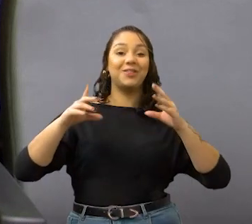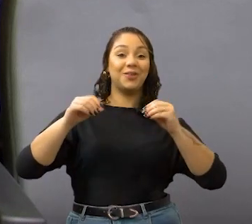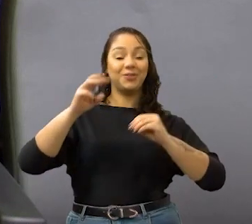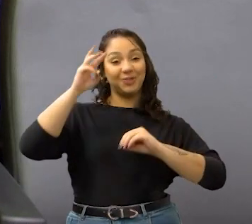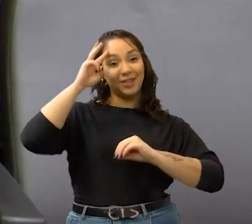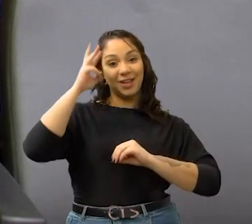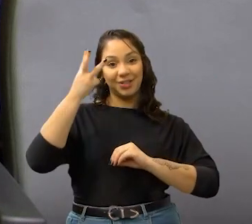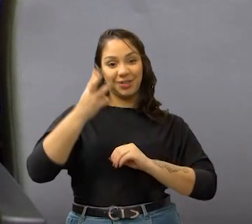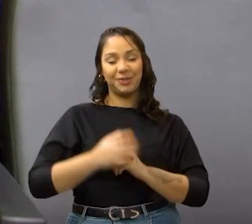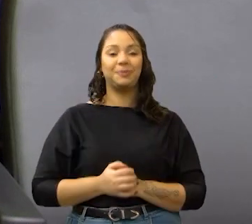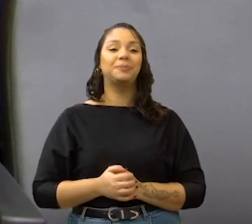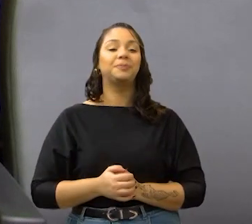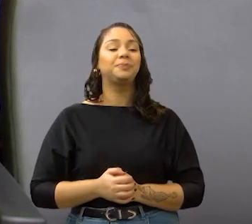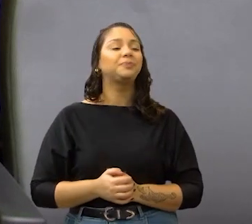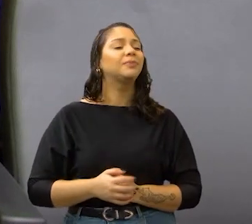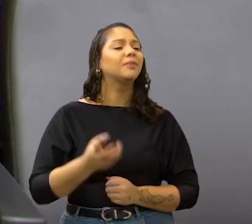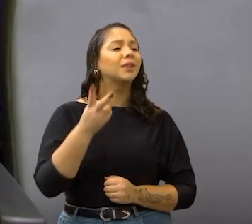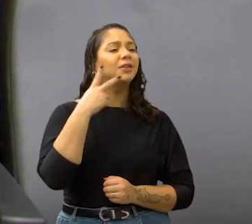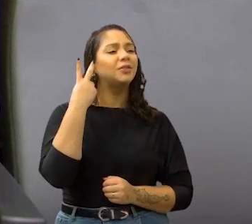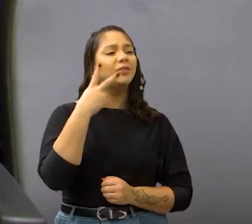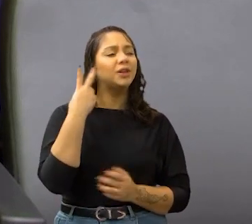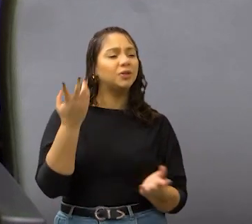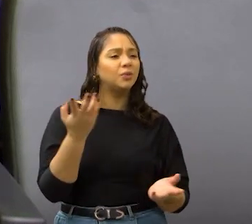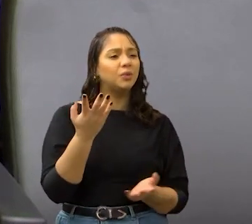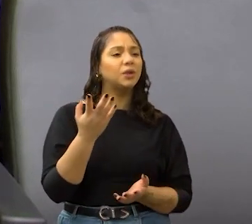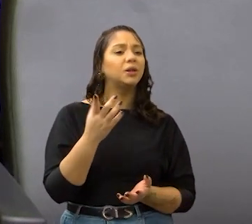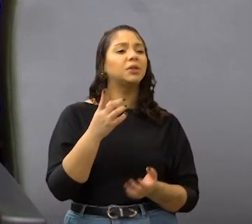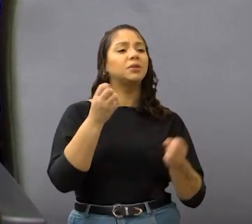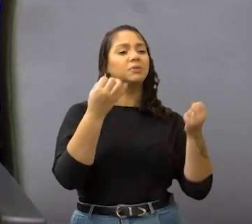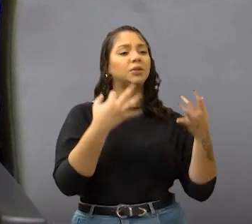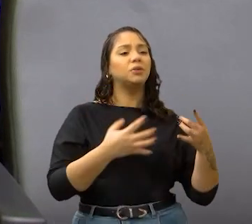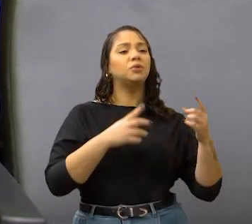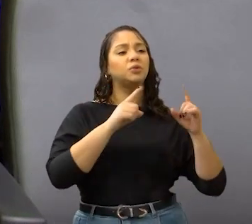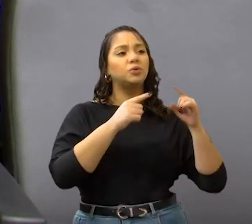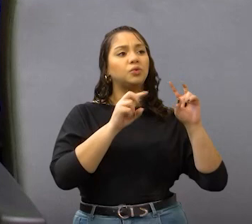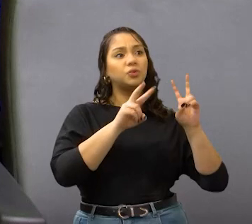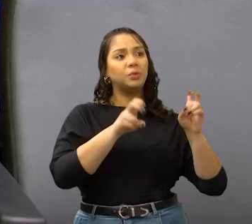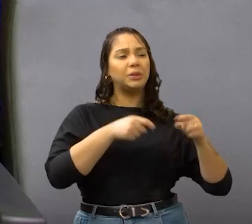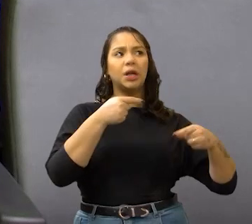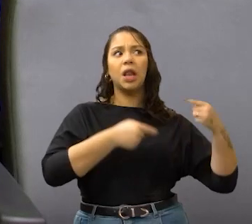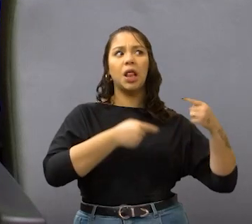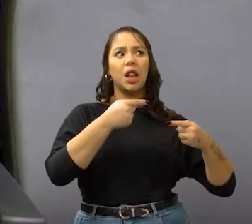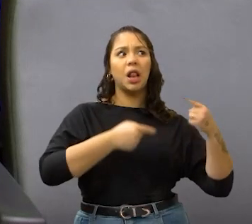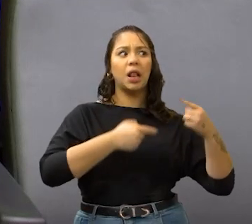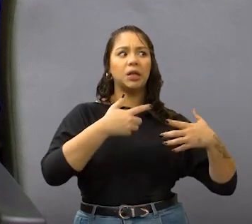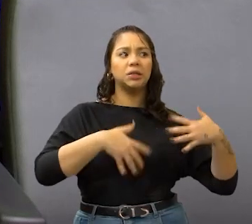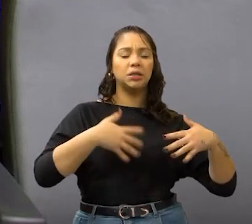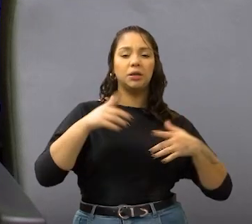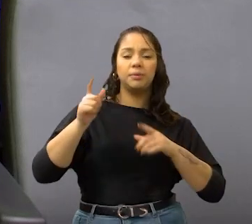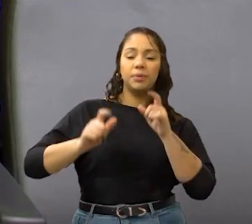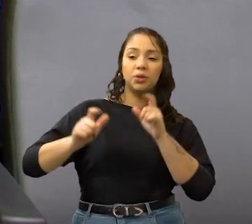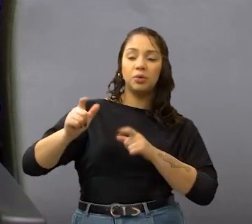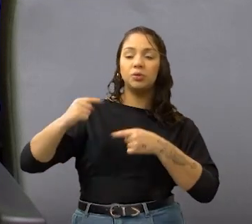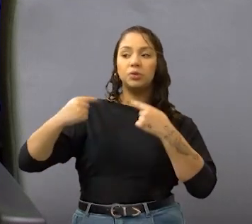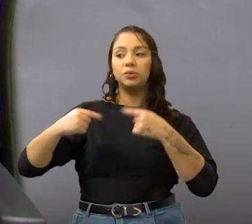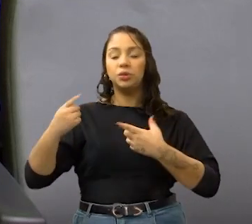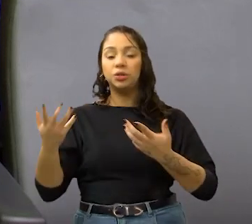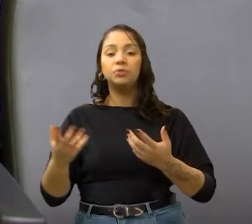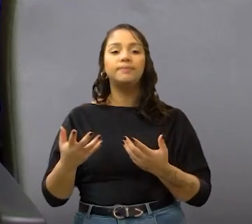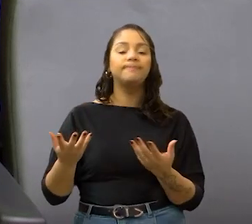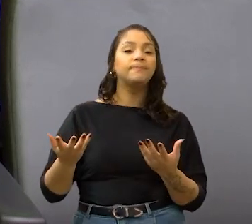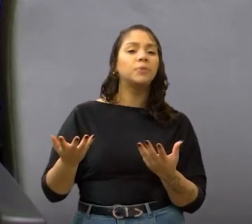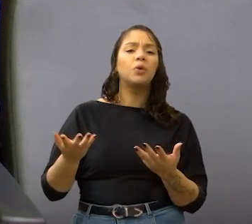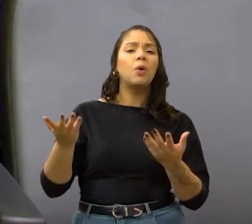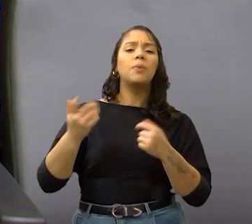todos esses 3 dias. Vereadora, você falou sobre essa polêmica que existe, muitas pessoas ficam com o pé